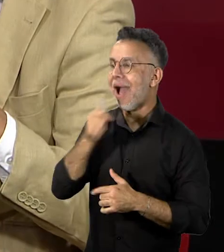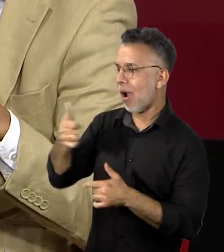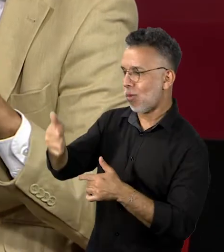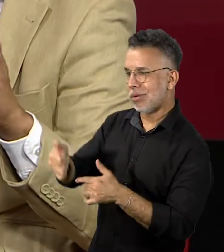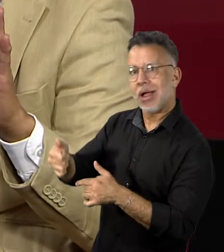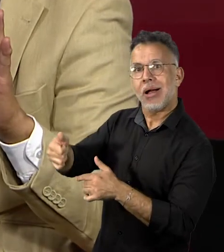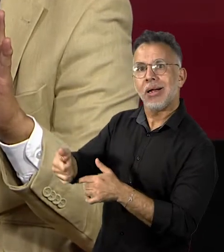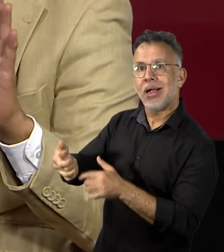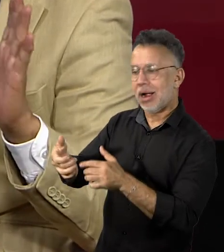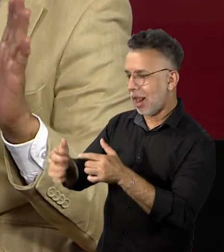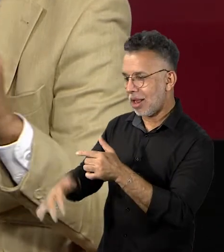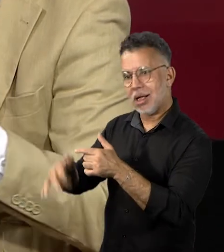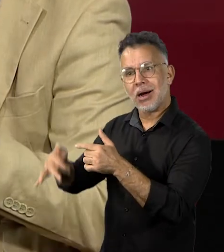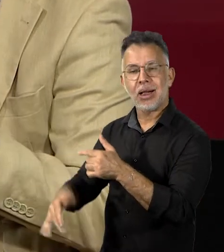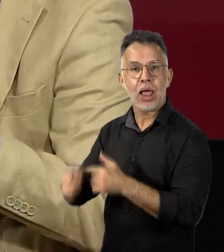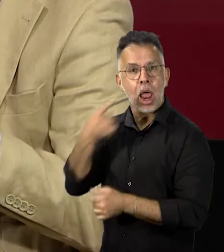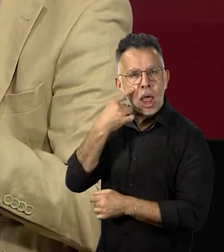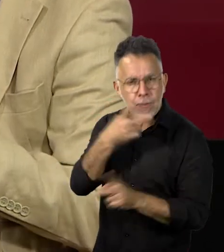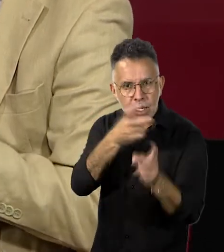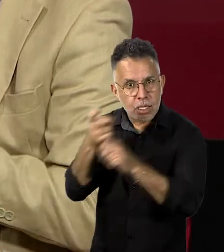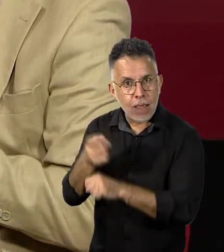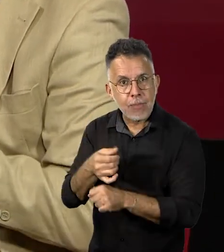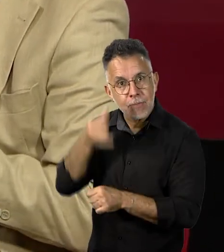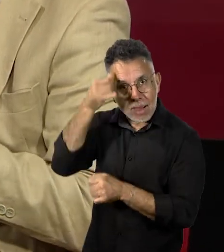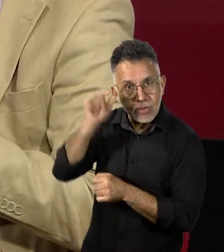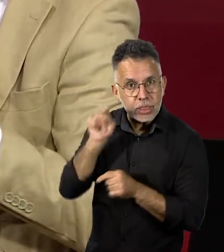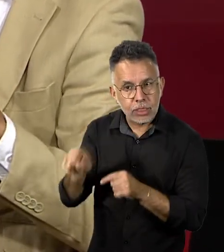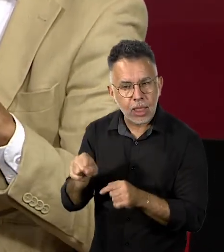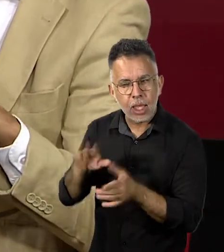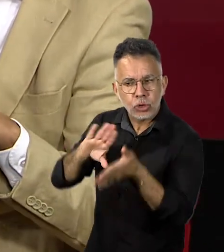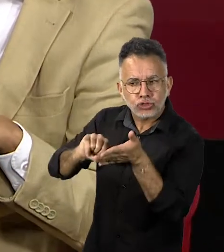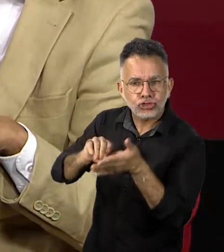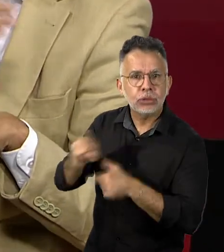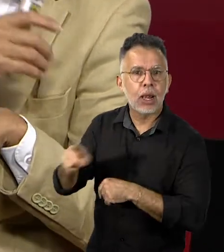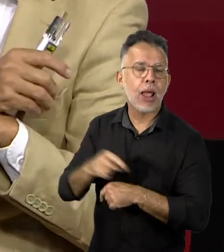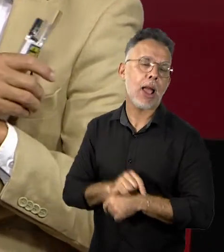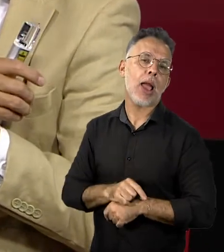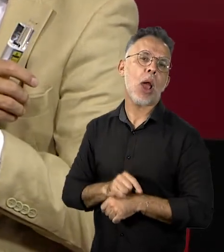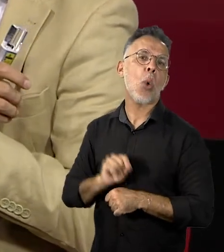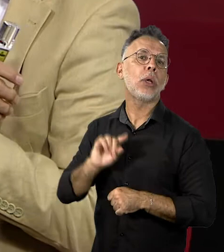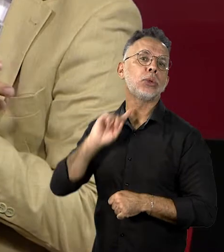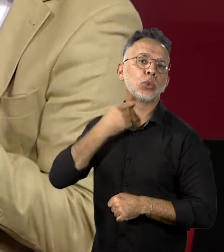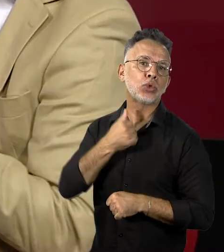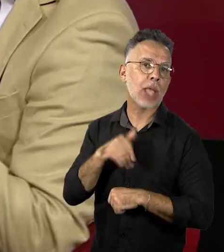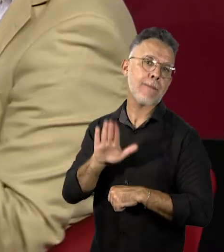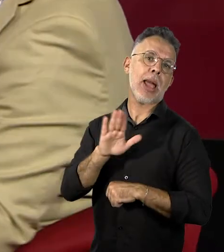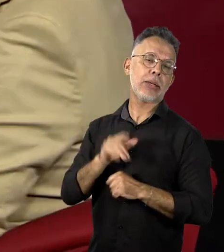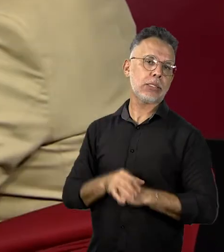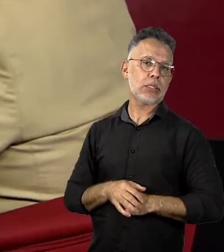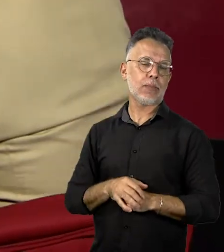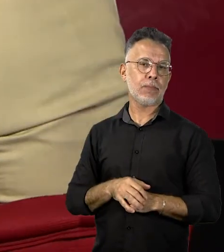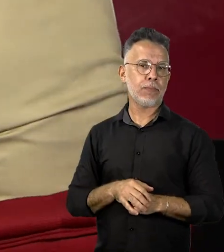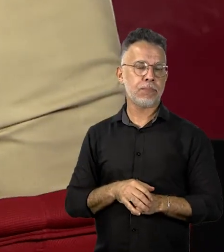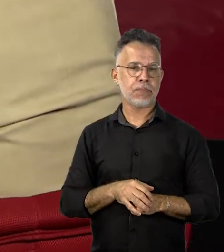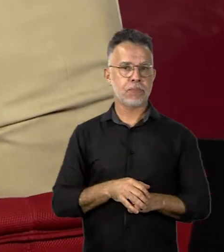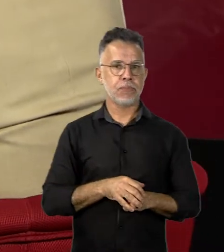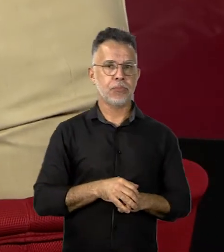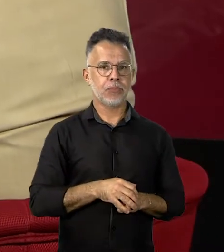cai água, identifica, fica de olho. Para quê? Para eliminar essas causas de potencial sujeira.